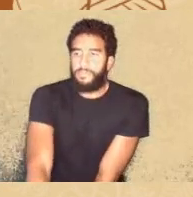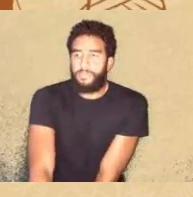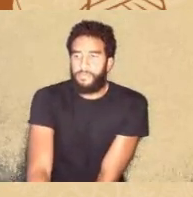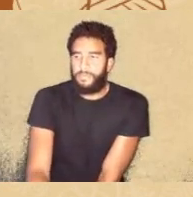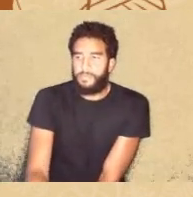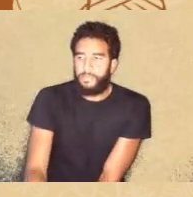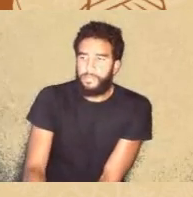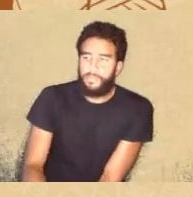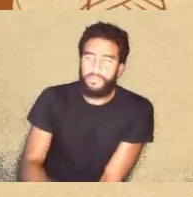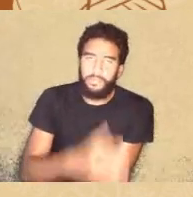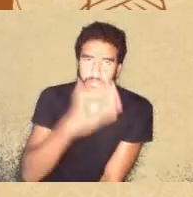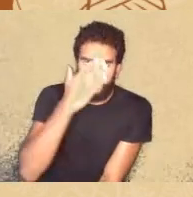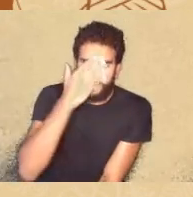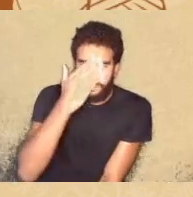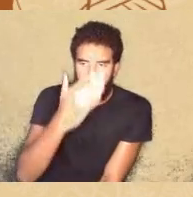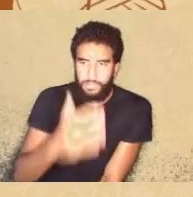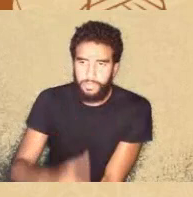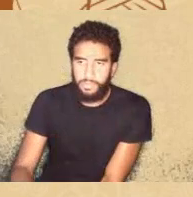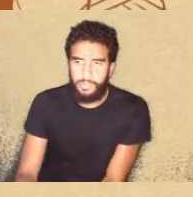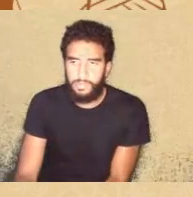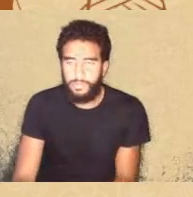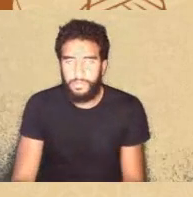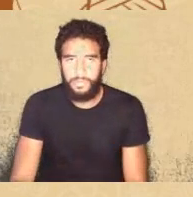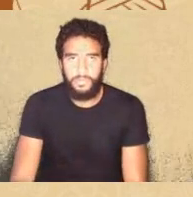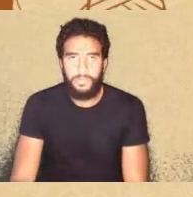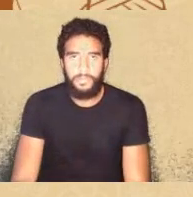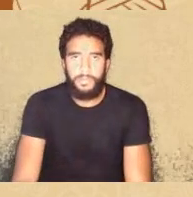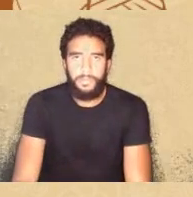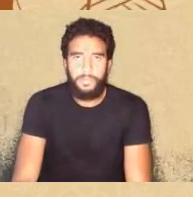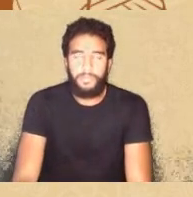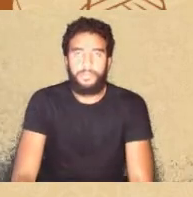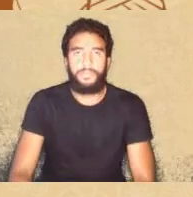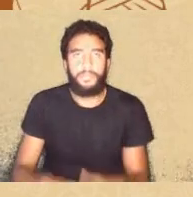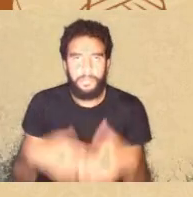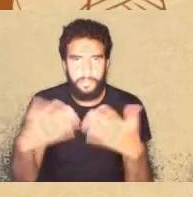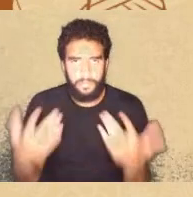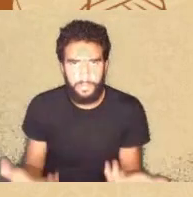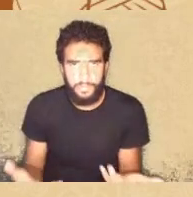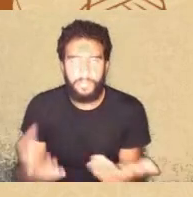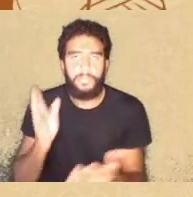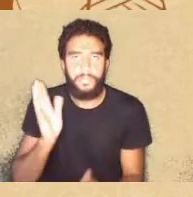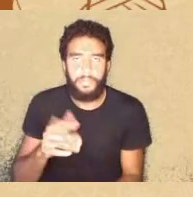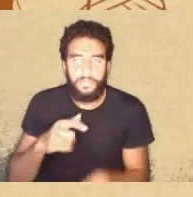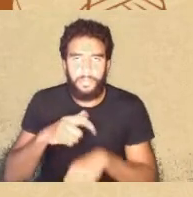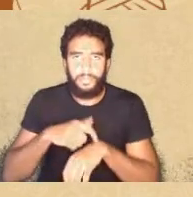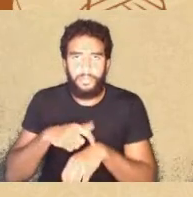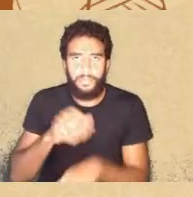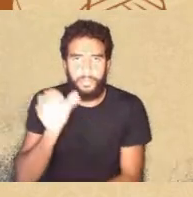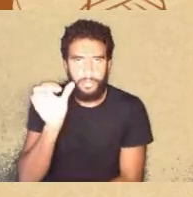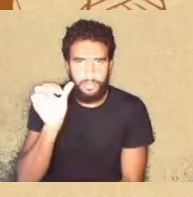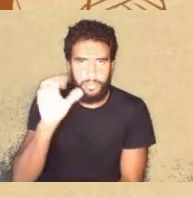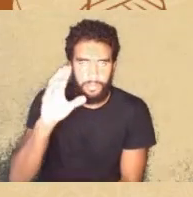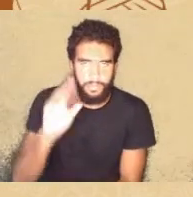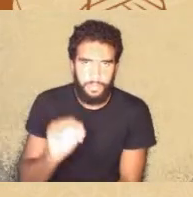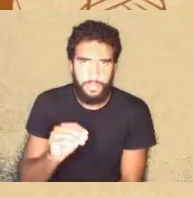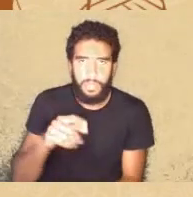Obrigada. De nada. Bom, gente, são 6 horas, está no nosso horário.